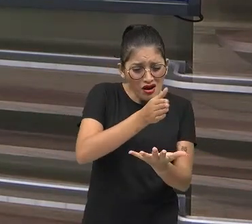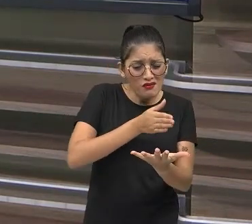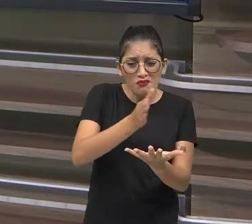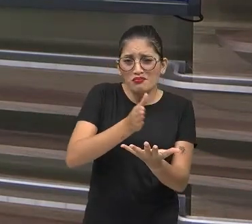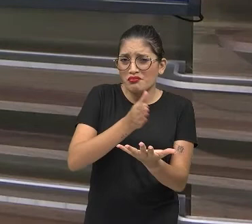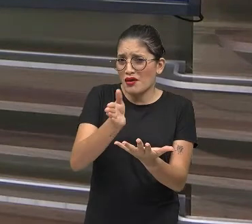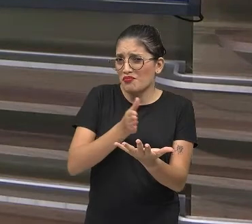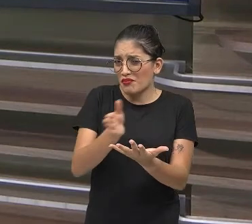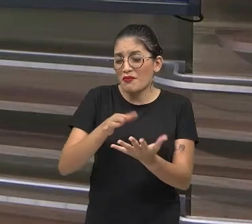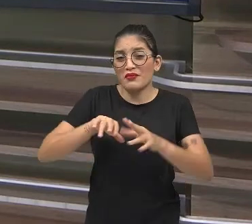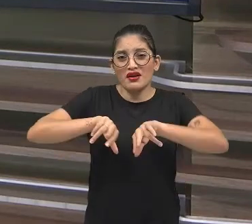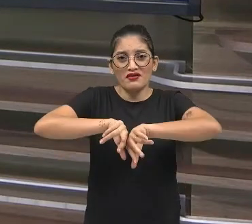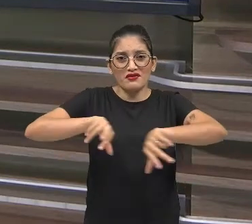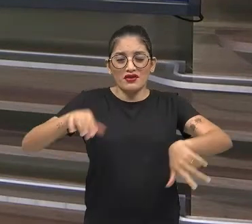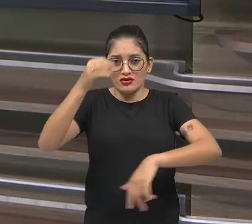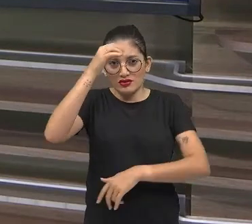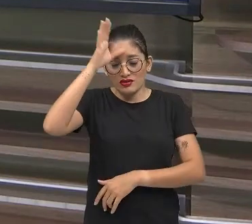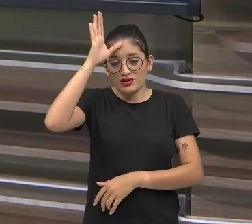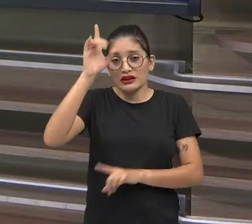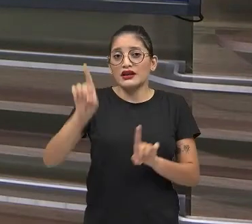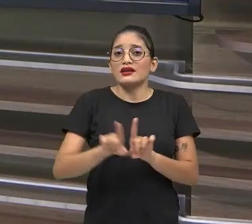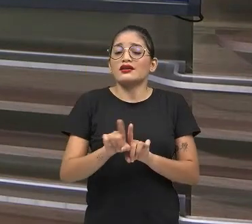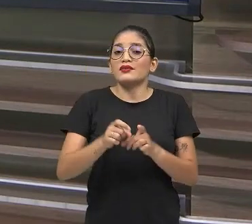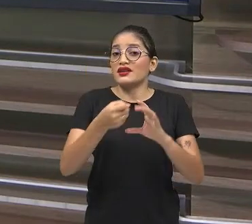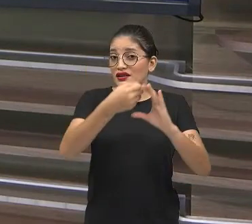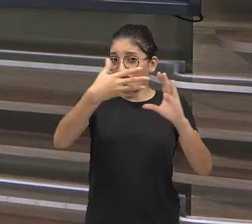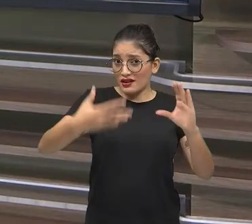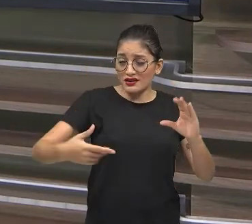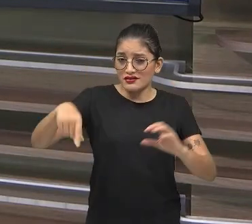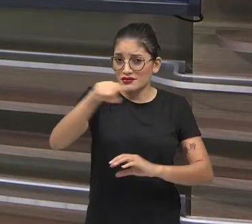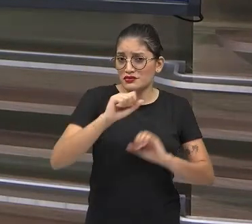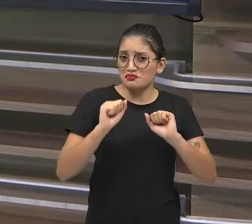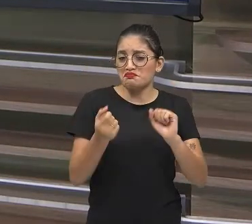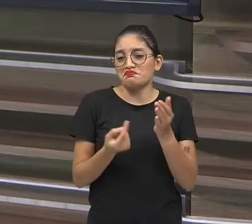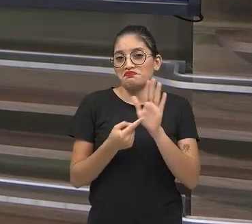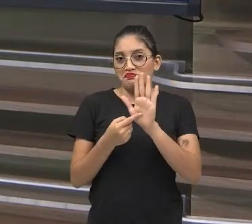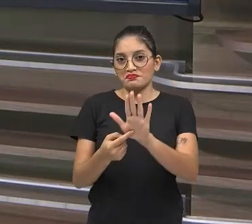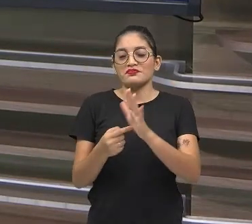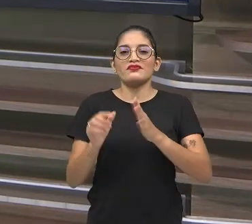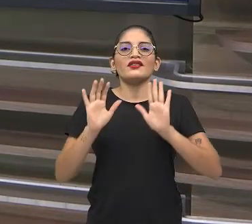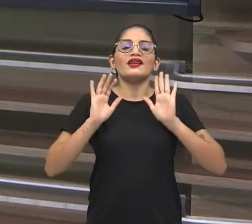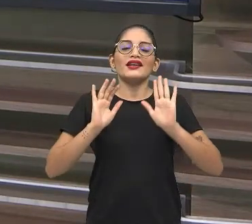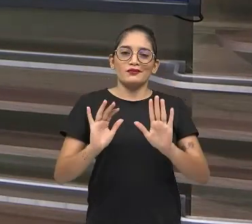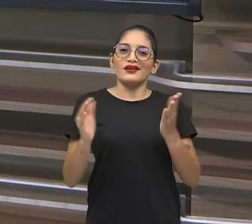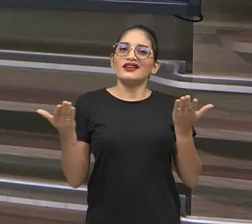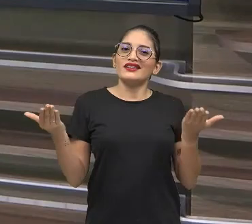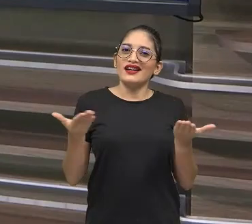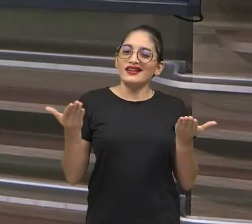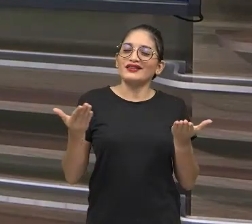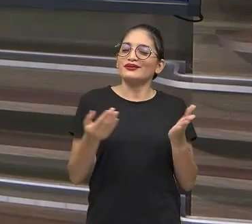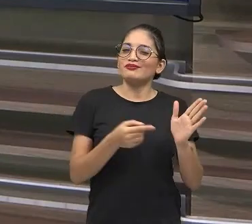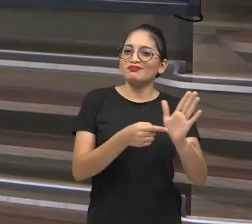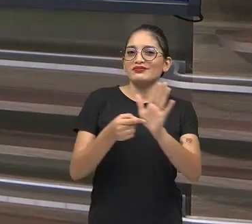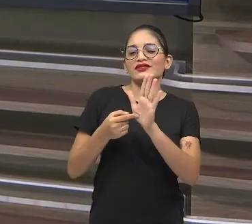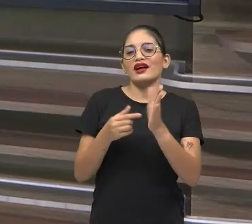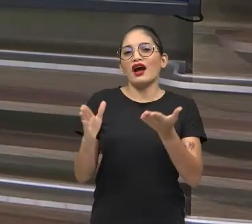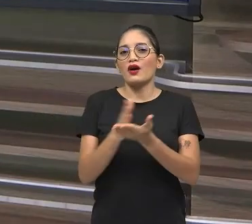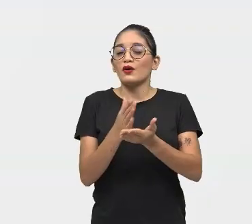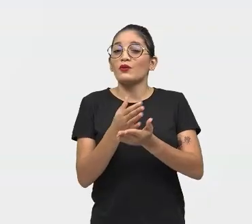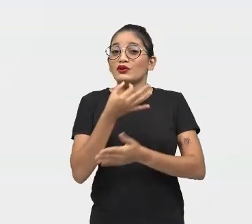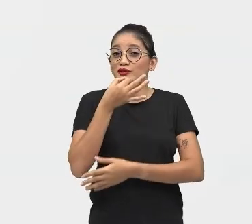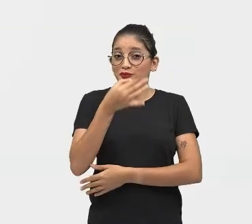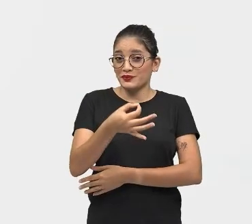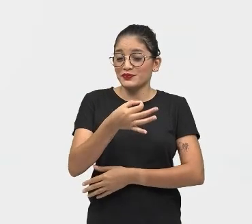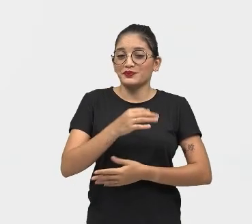de conhecimentos e aspectos que vocês poderiam ter colocado aí, mas nós estamos aqui dando algumas